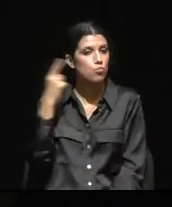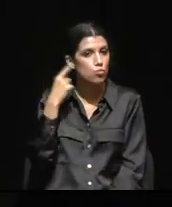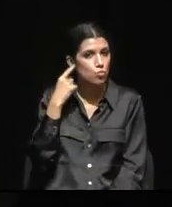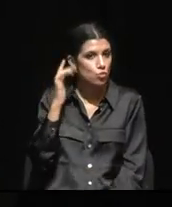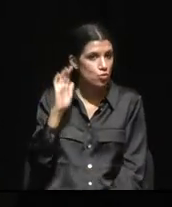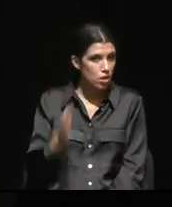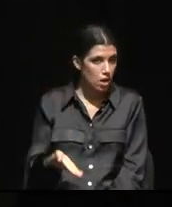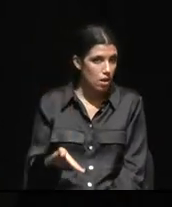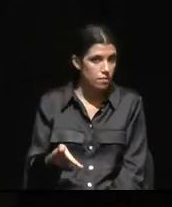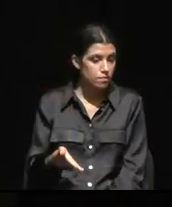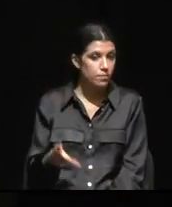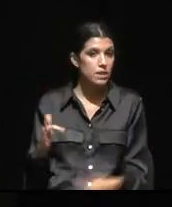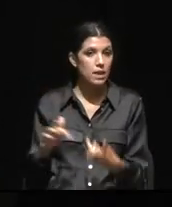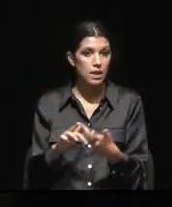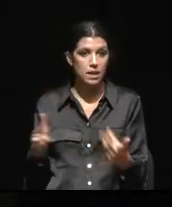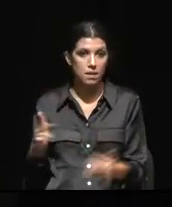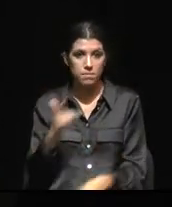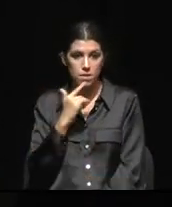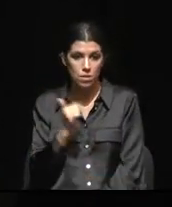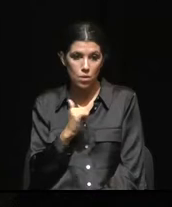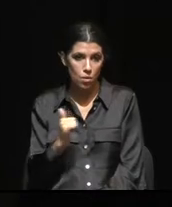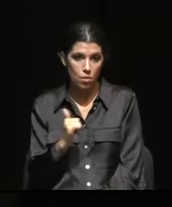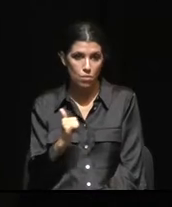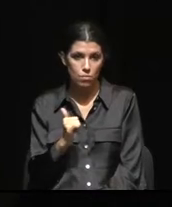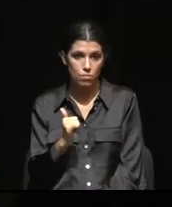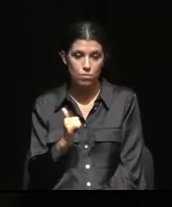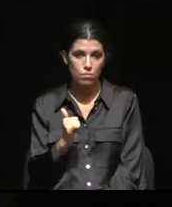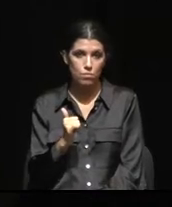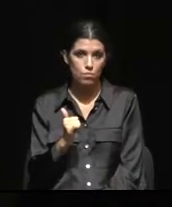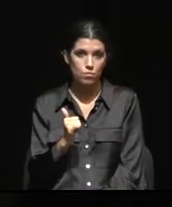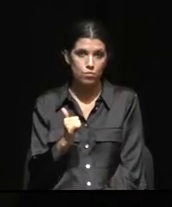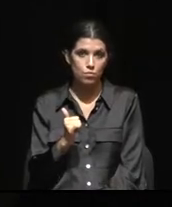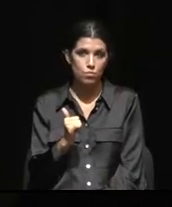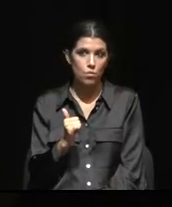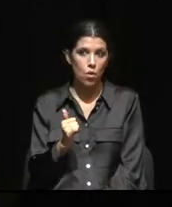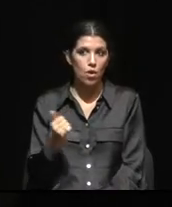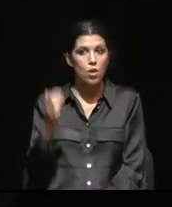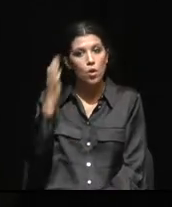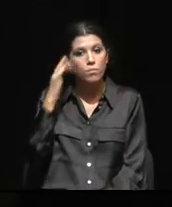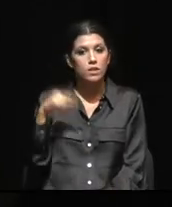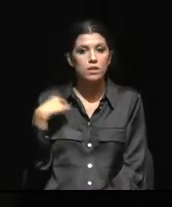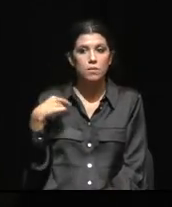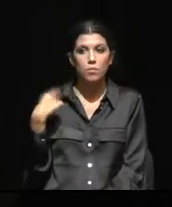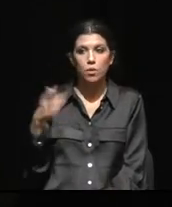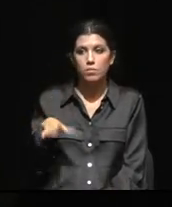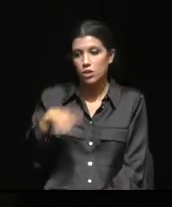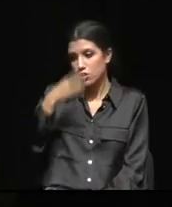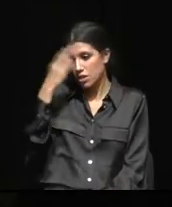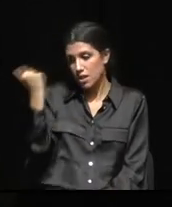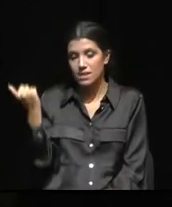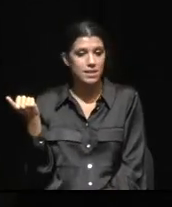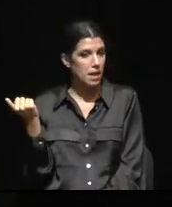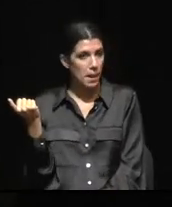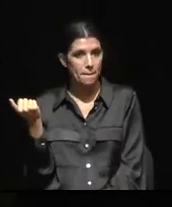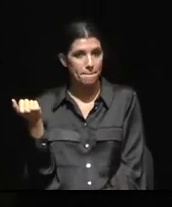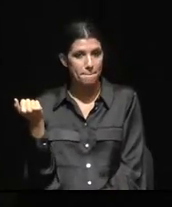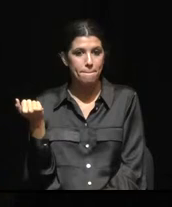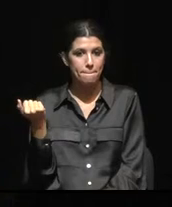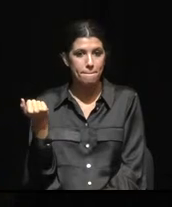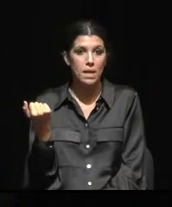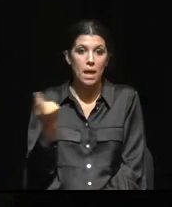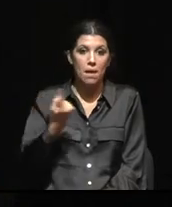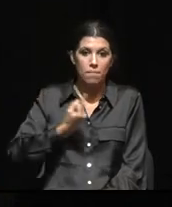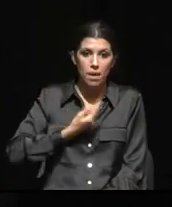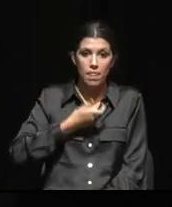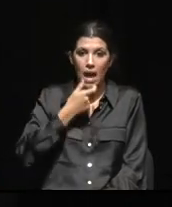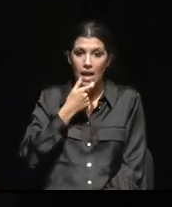conhecimento a câmara não poderá deixar de exercer as competências que L incumbem enquanto entidade adjudicatária e quando se constate pelo